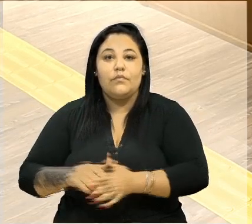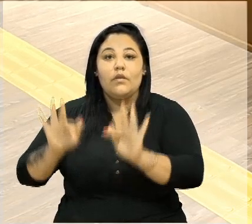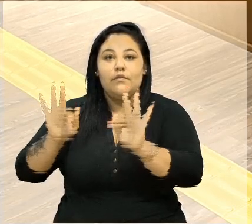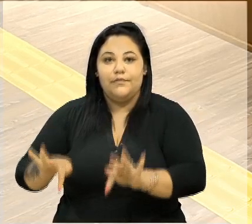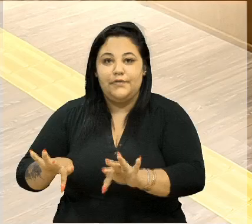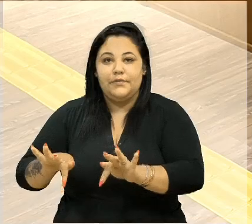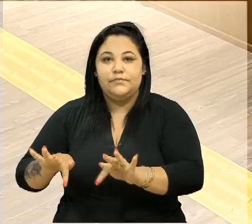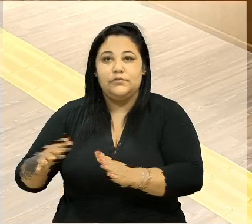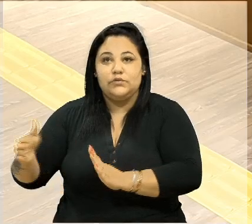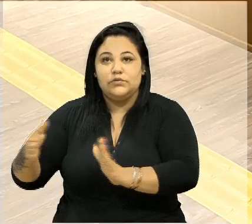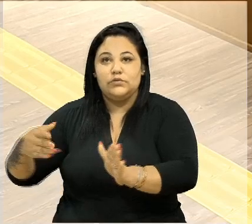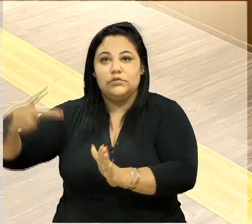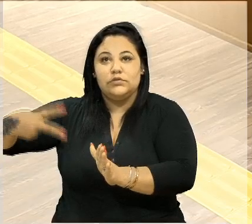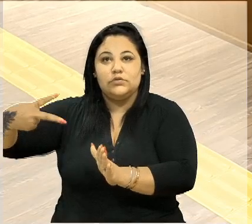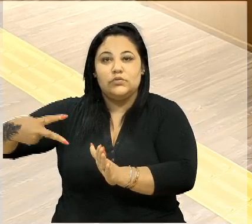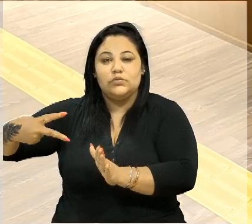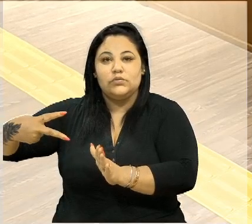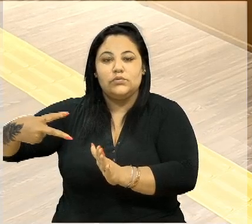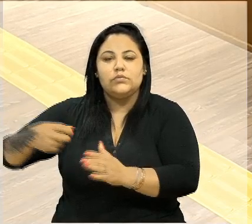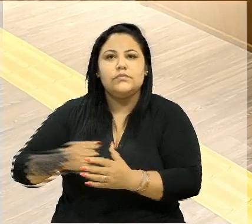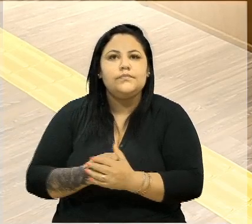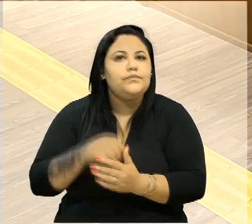Encerrado o segundo turno de...